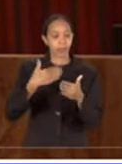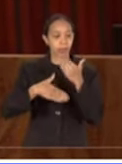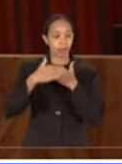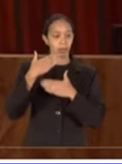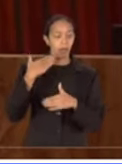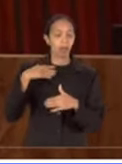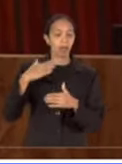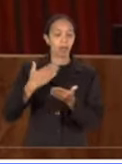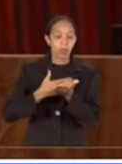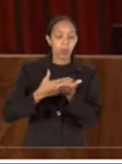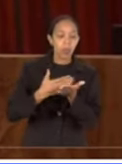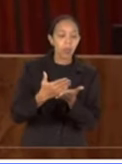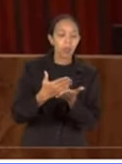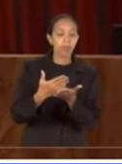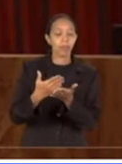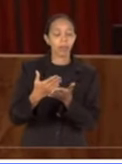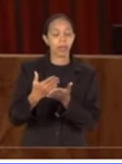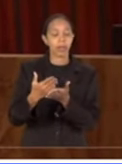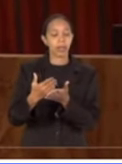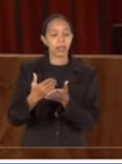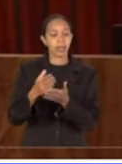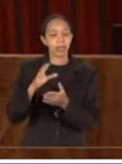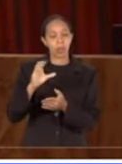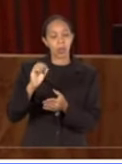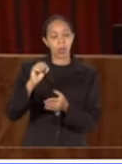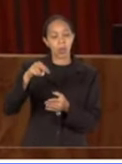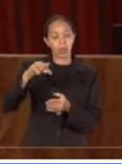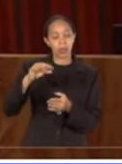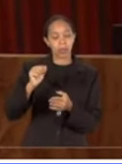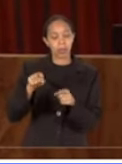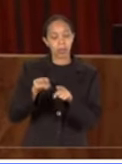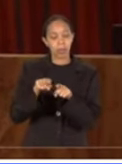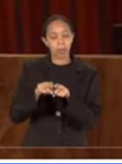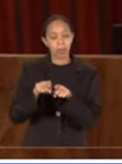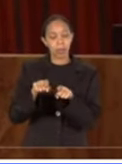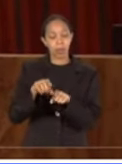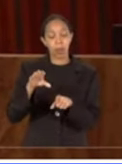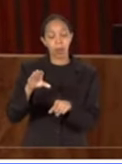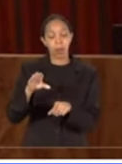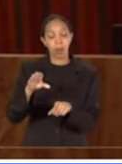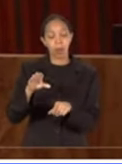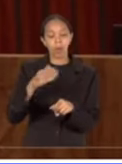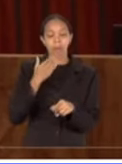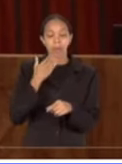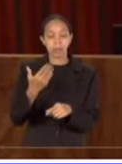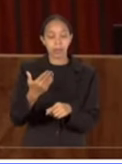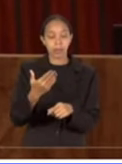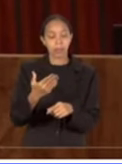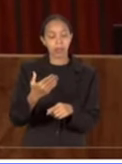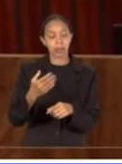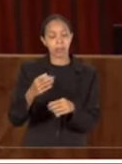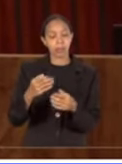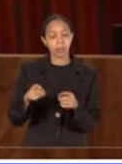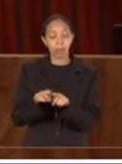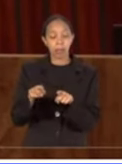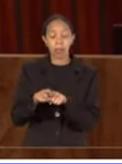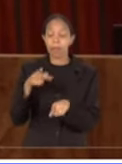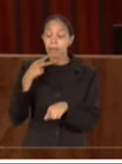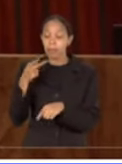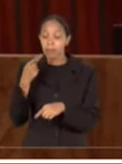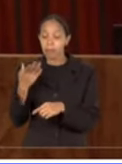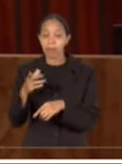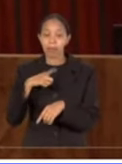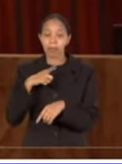petições iniciais, contestações das duas ações e peticionamento de aditamento da AIGE. Sustenta também